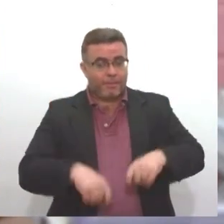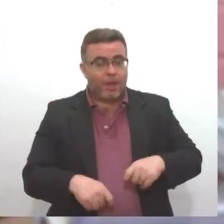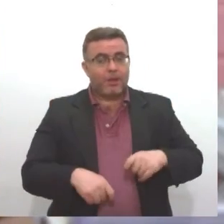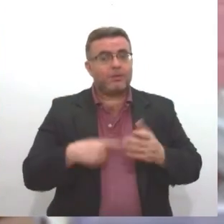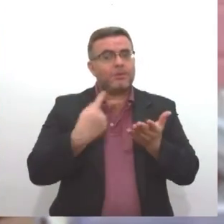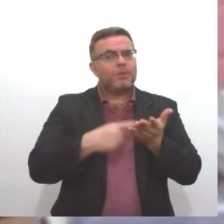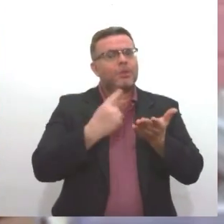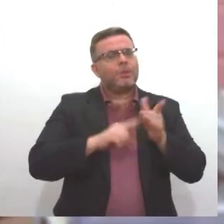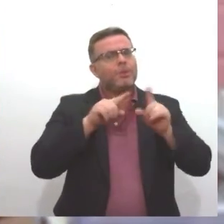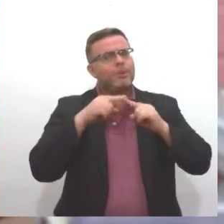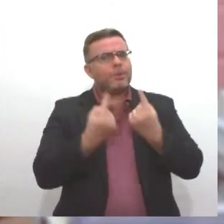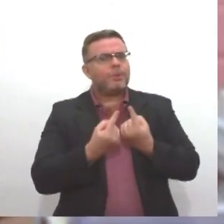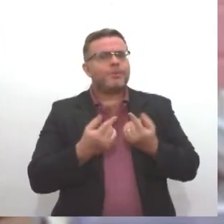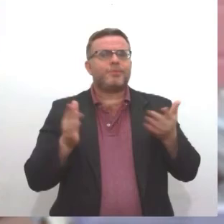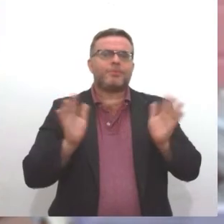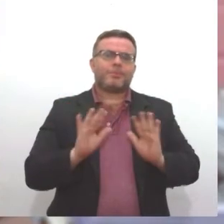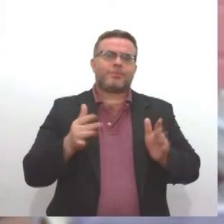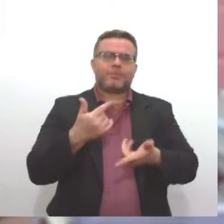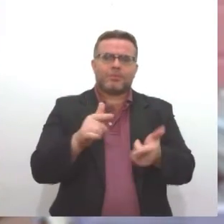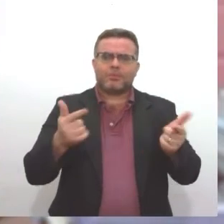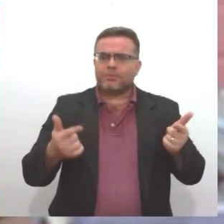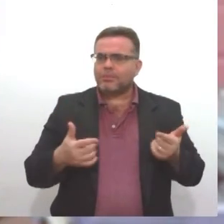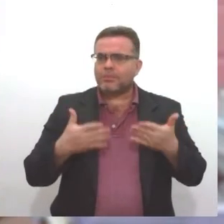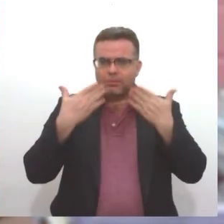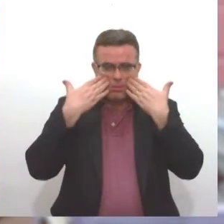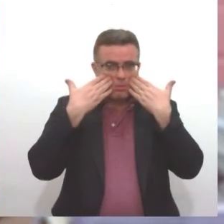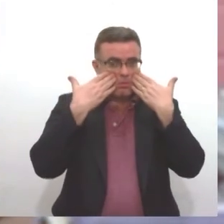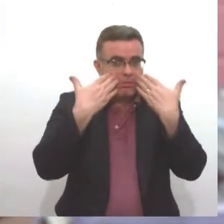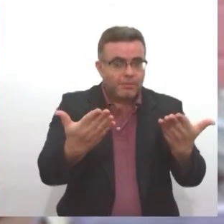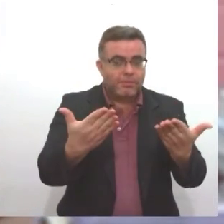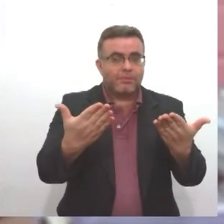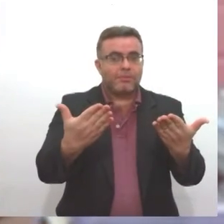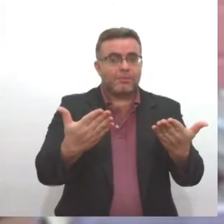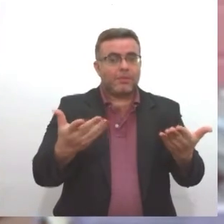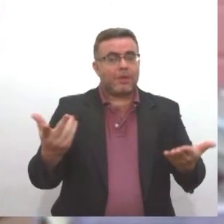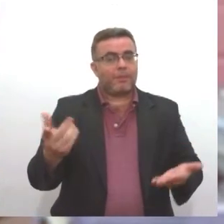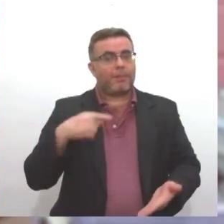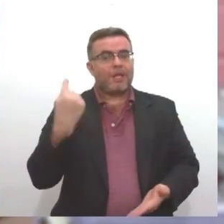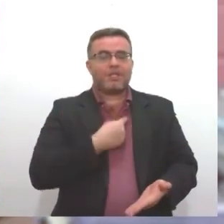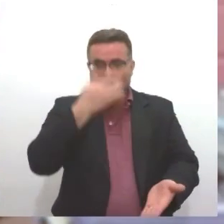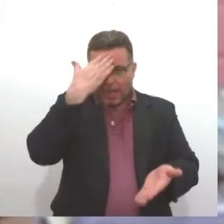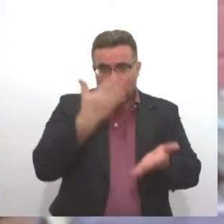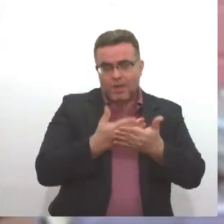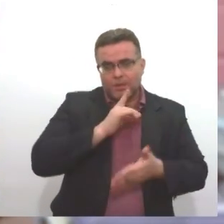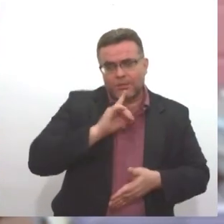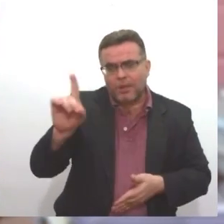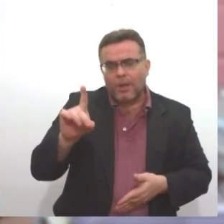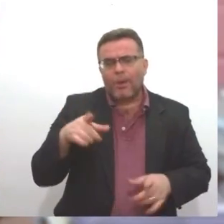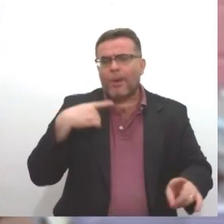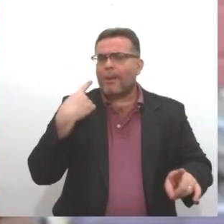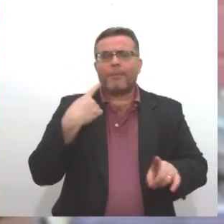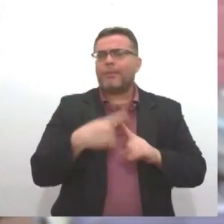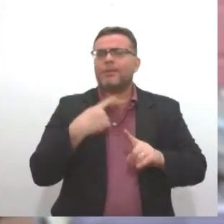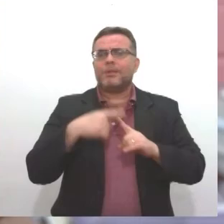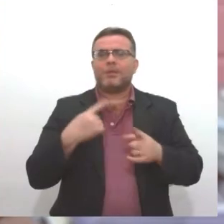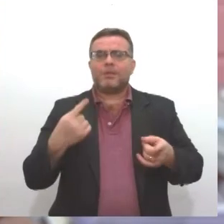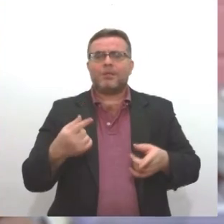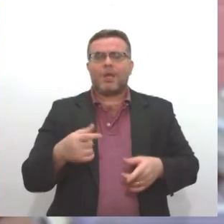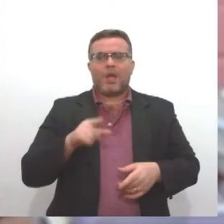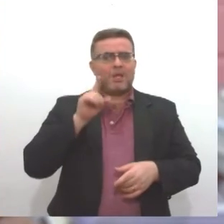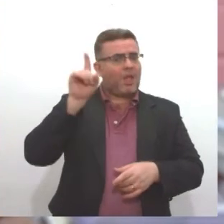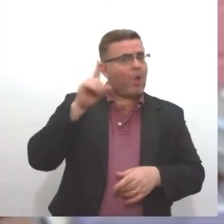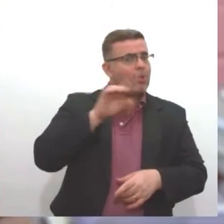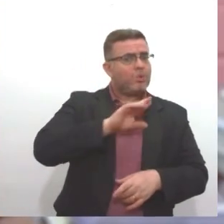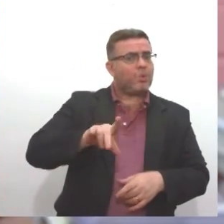tipo, olha, não tem nenhuma evidência para que a gente acredite em Deus, né? Então, portanto, Deus não existe,